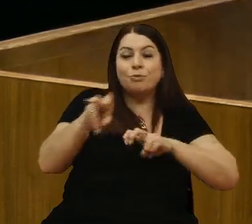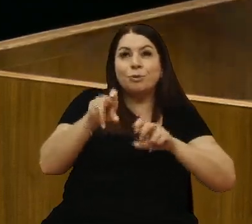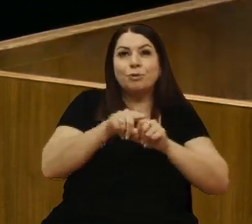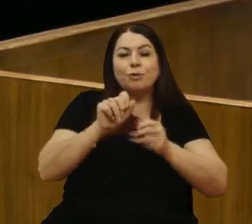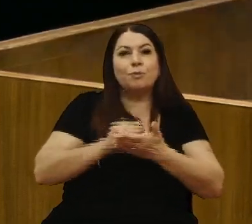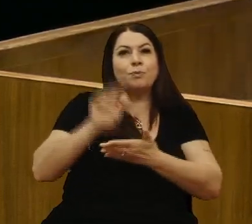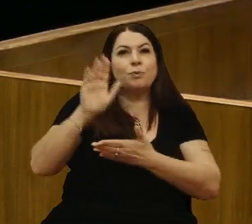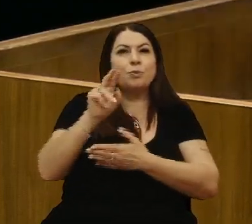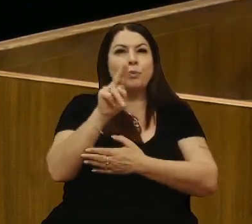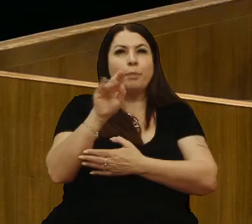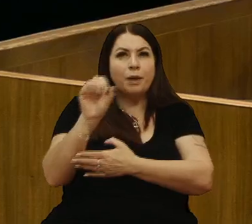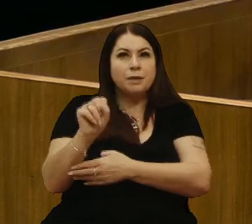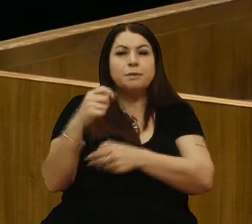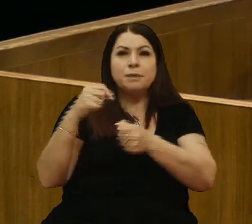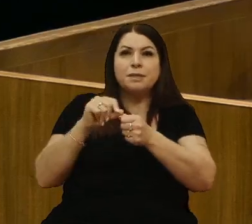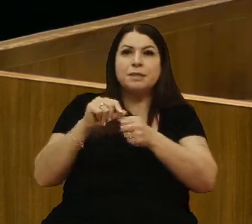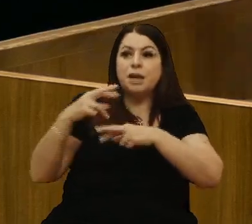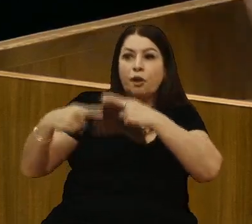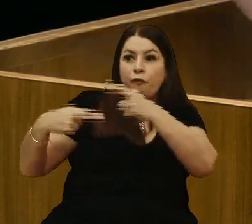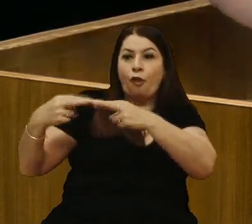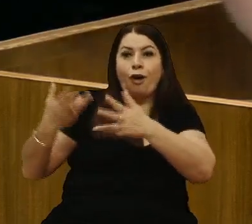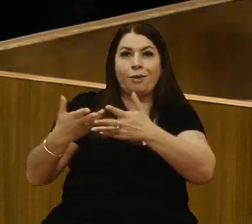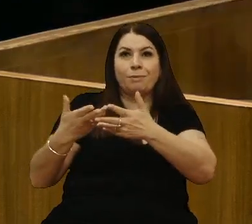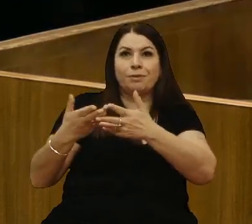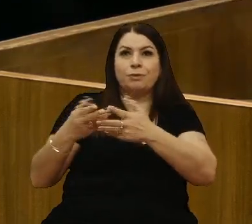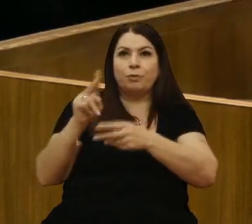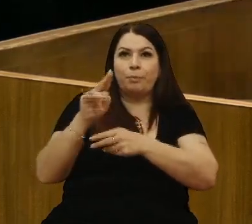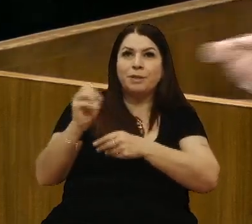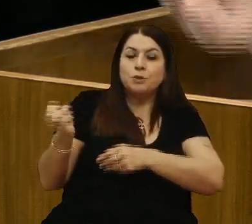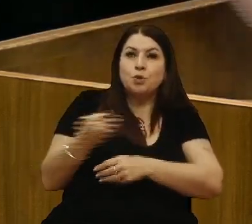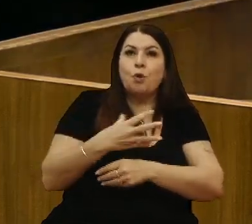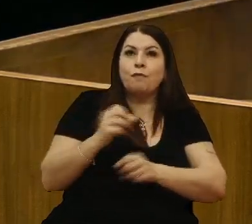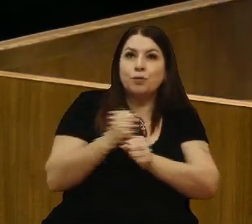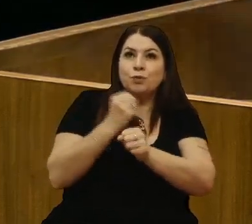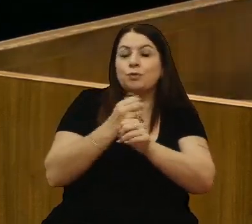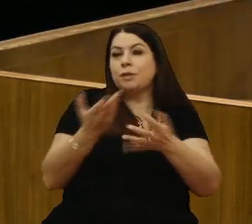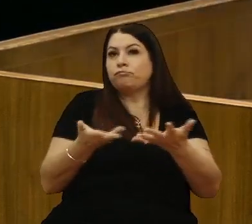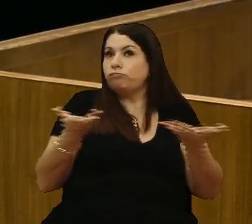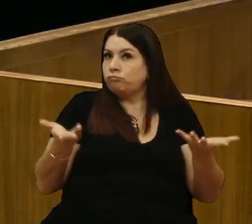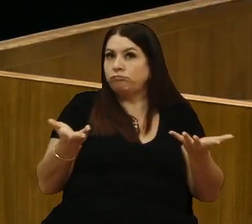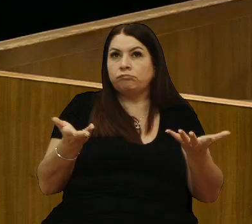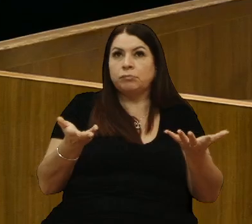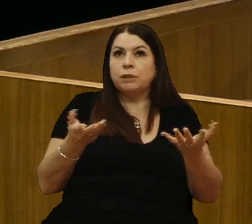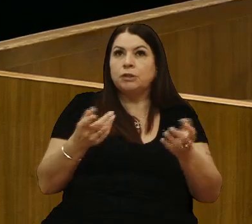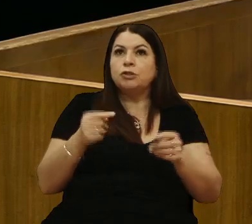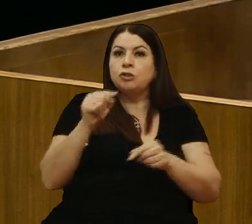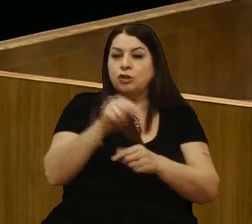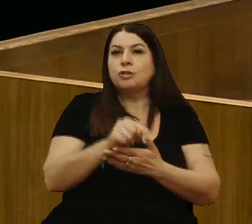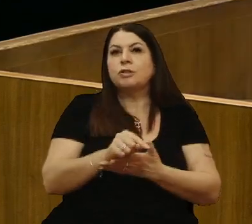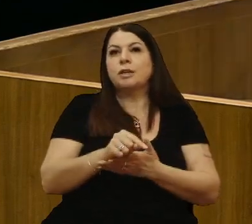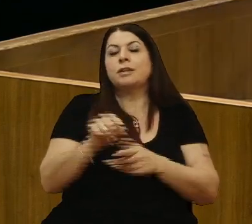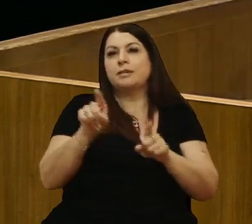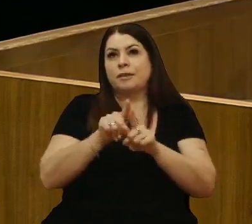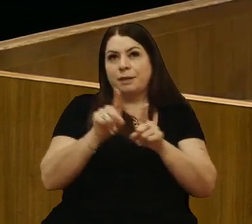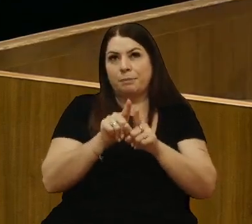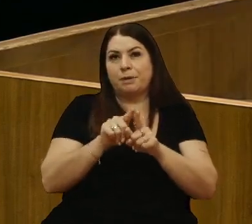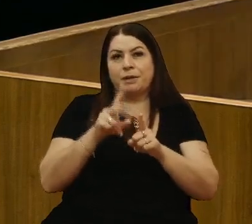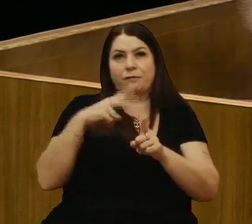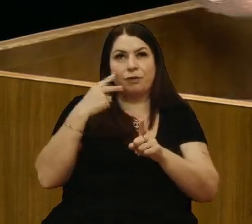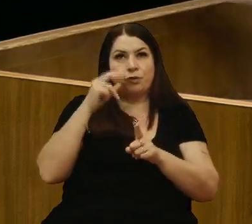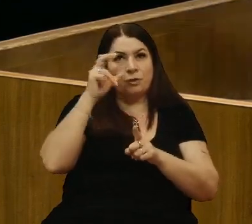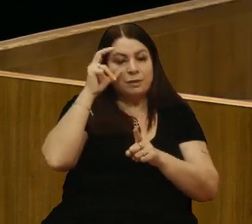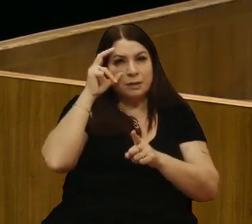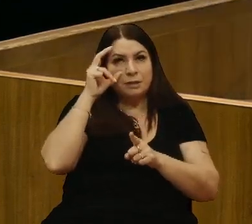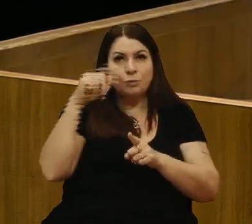sobre o UBS que precisa de reforma, sobre UBS novas. Isso já está sendo contado, inclusive, vereadora Sandra, com